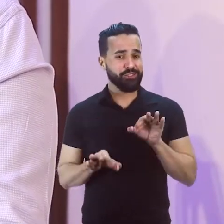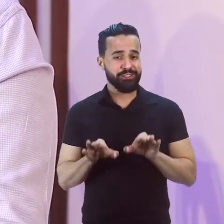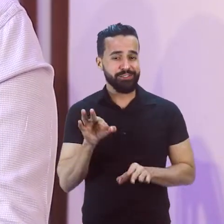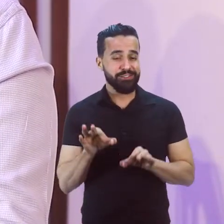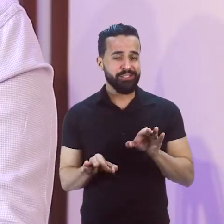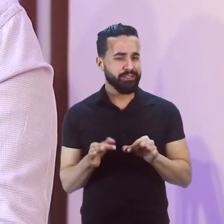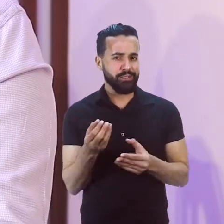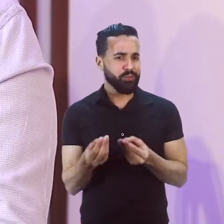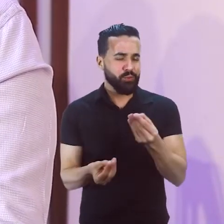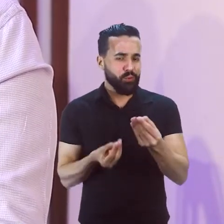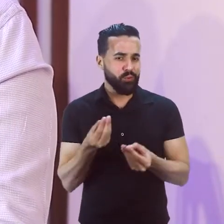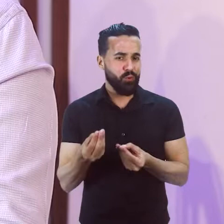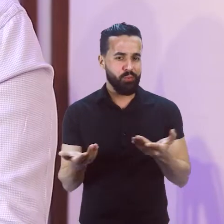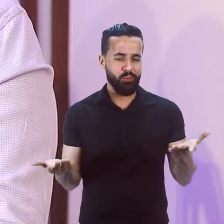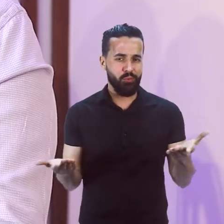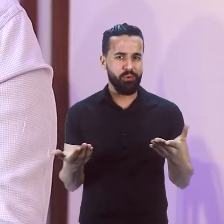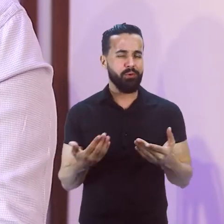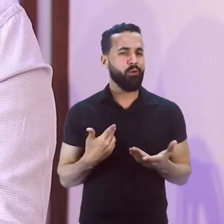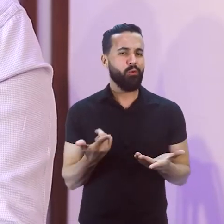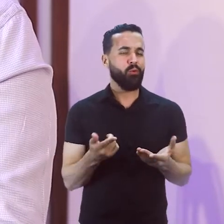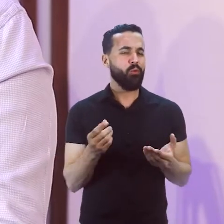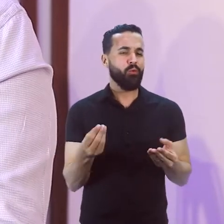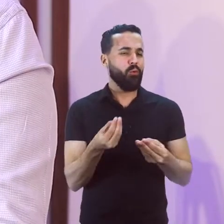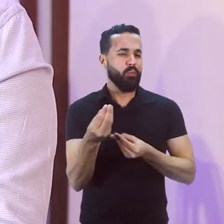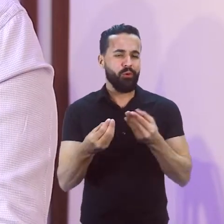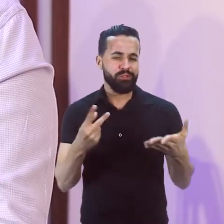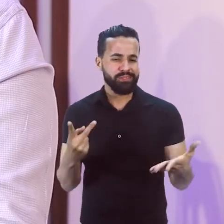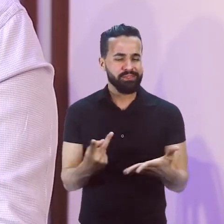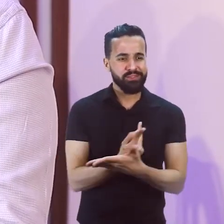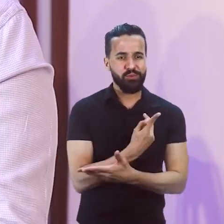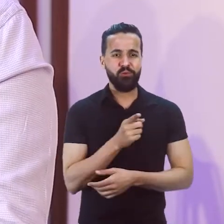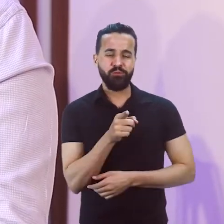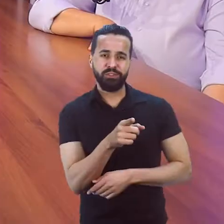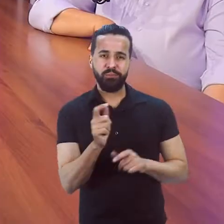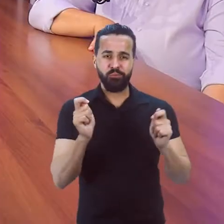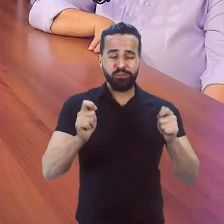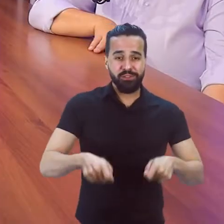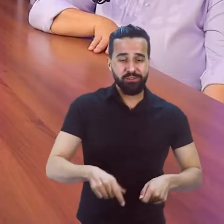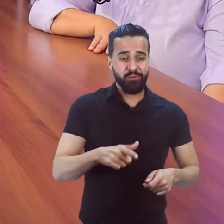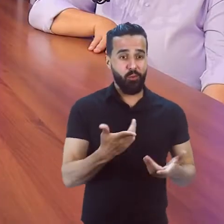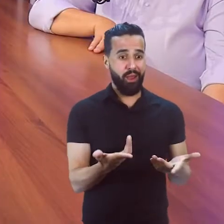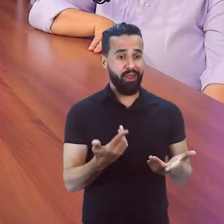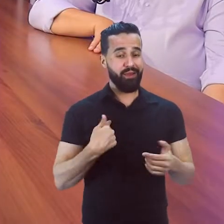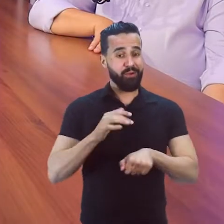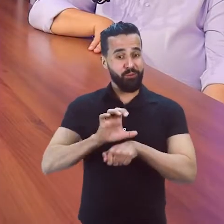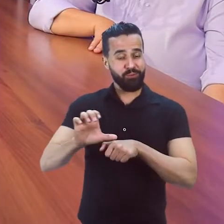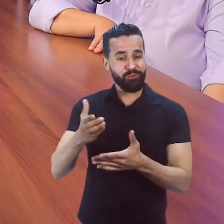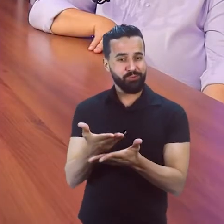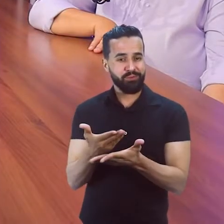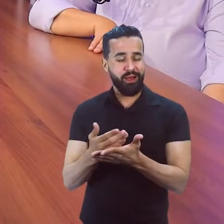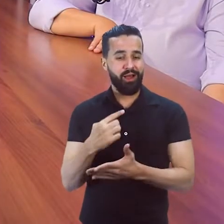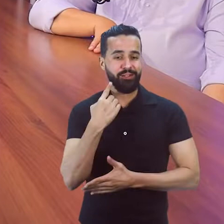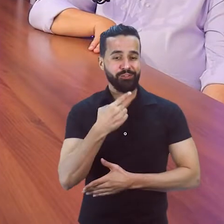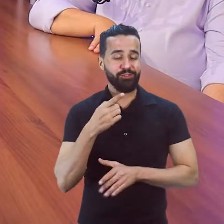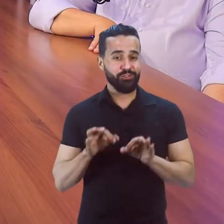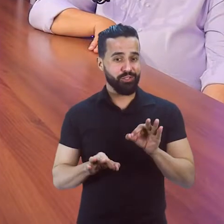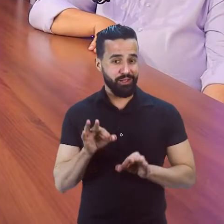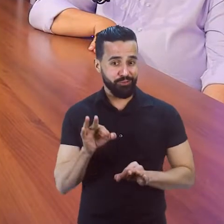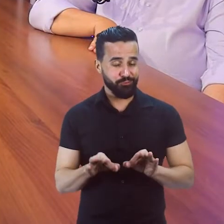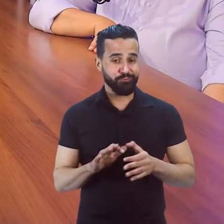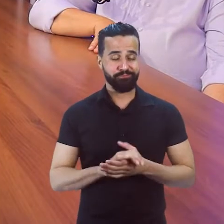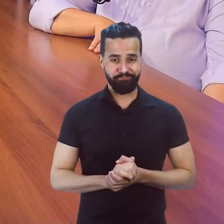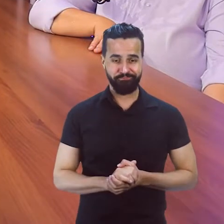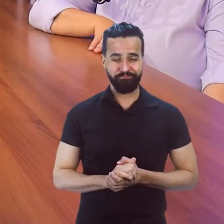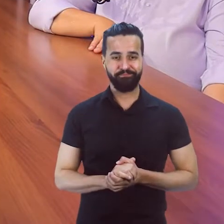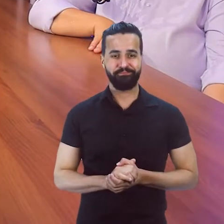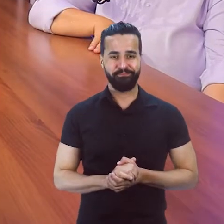fez, então, assim, enveredar pelo caminho do direito? Rapaz, é uma história muito longa. Vou tentar resumir ela